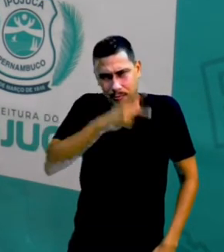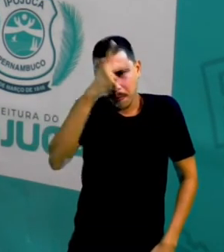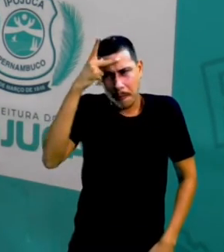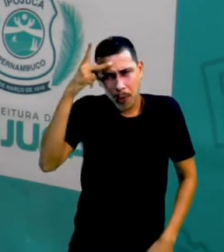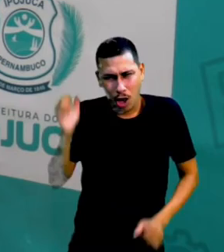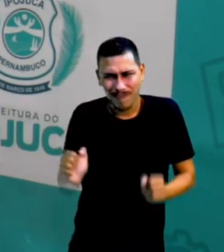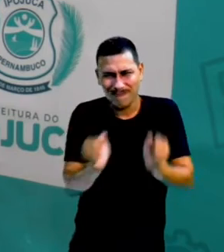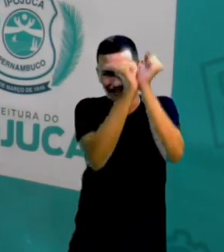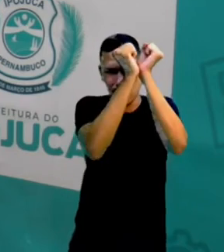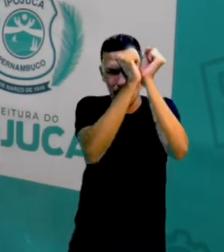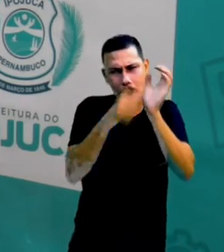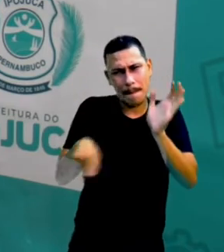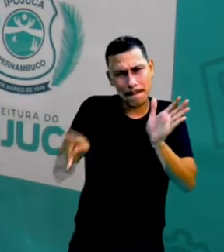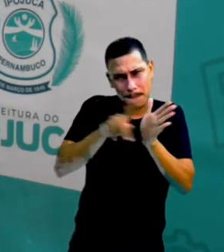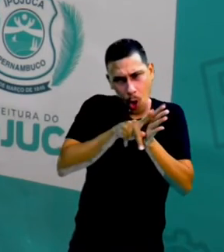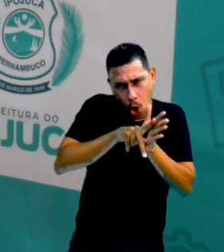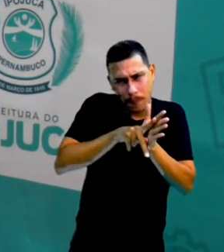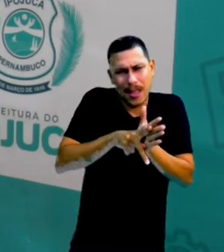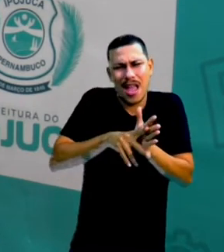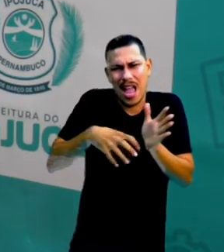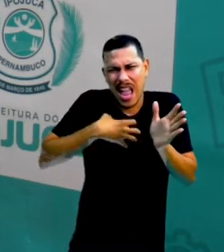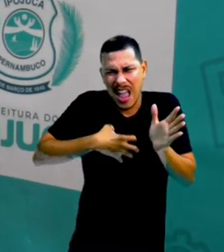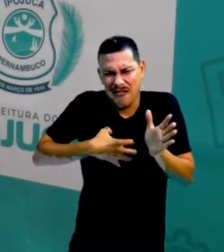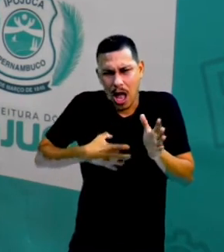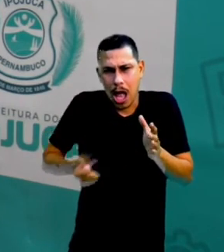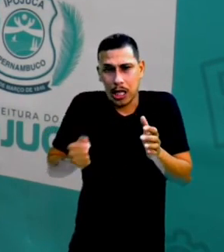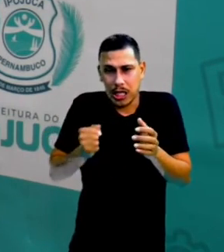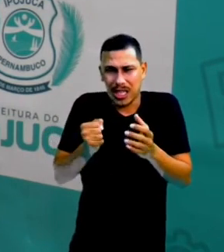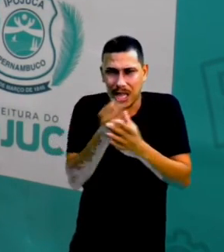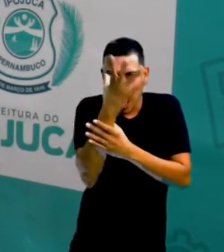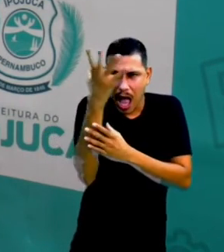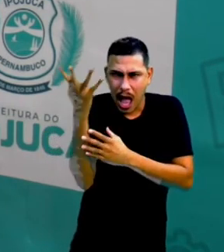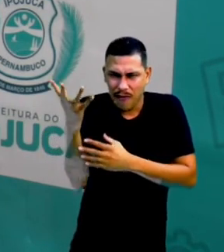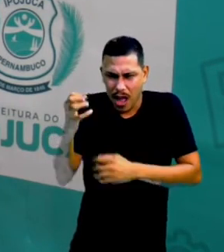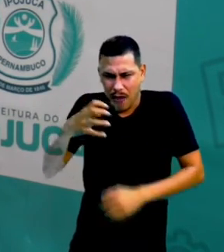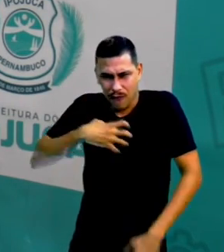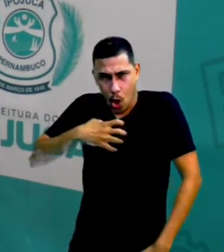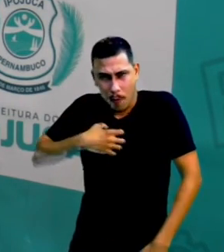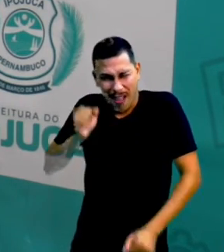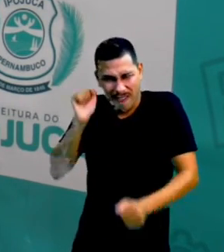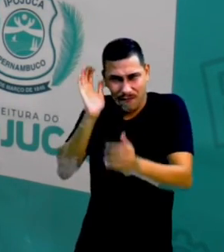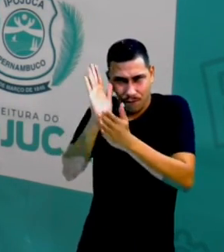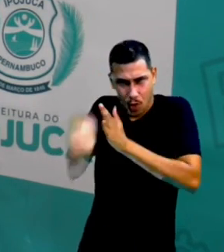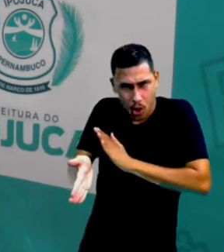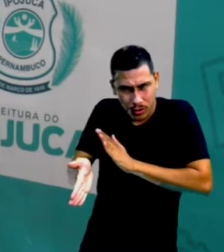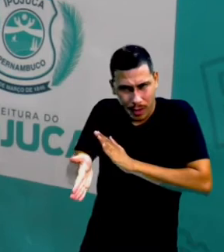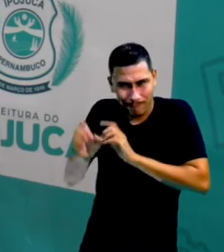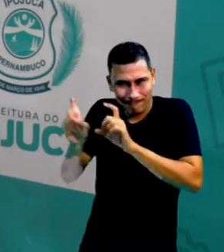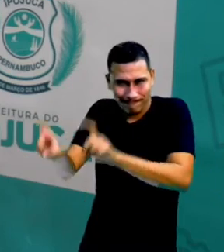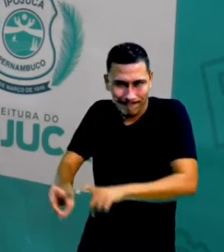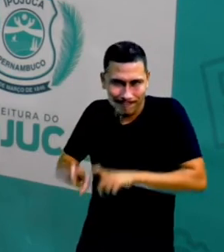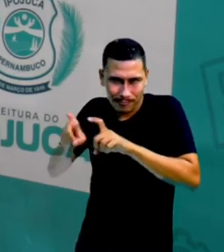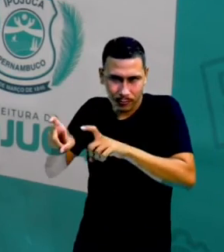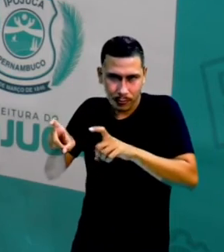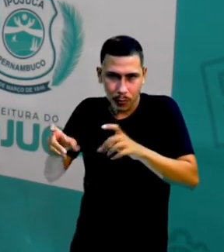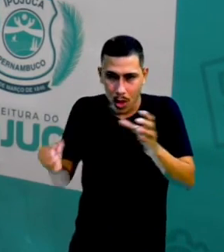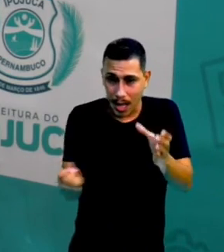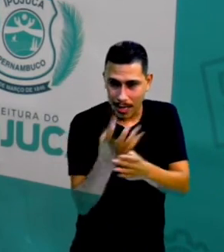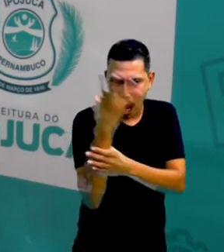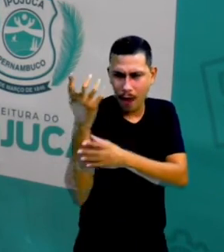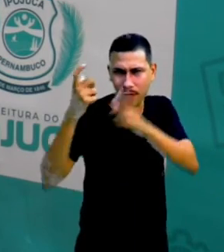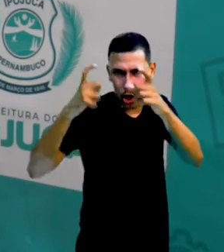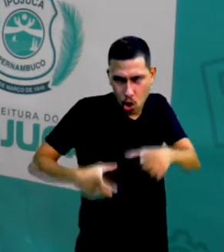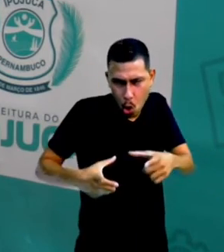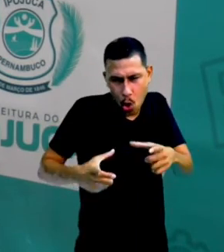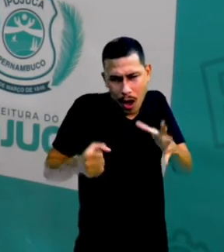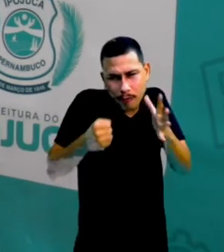se rebelavam e criavam condições de fuga. E em algumas condições de fuga, se criaram quilombos.